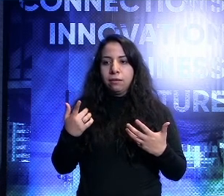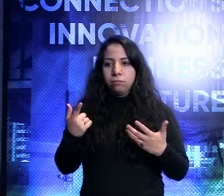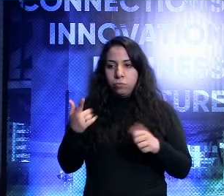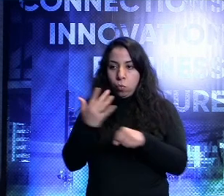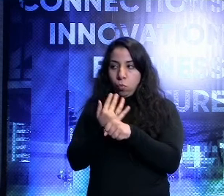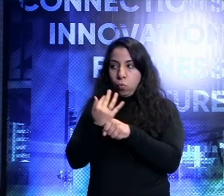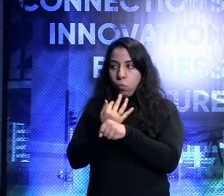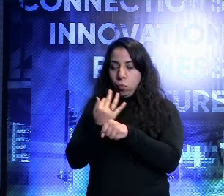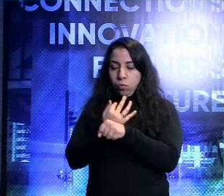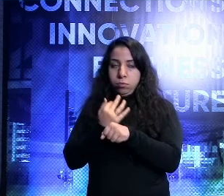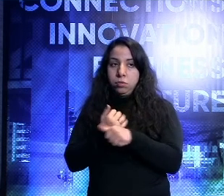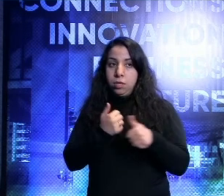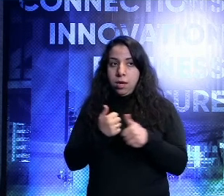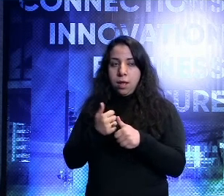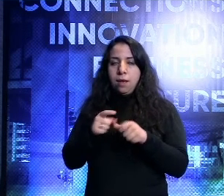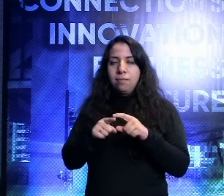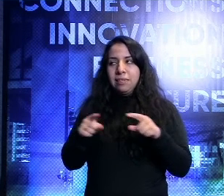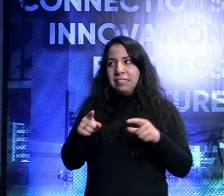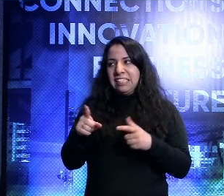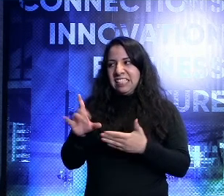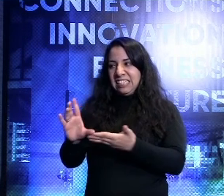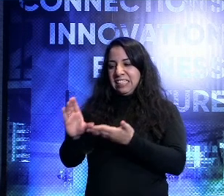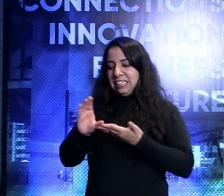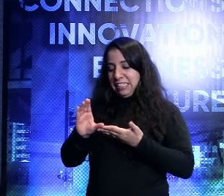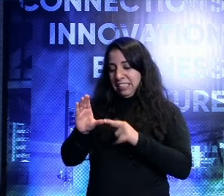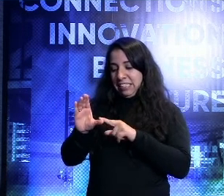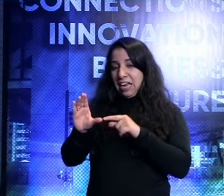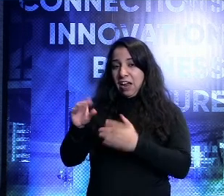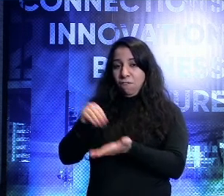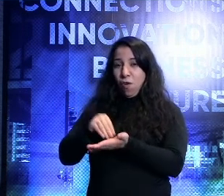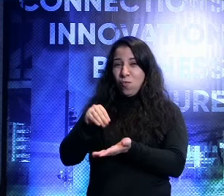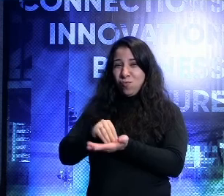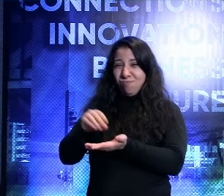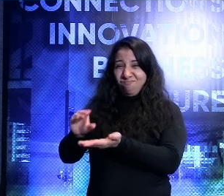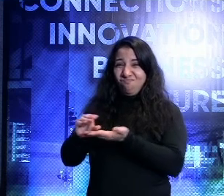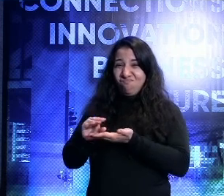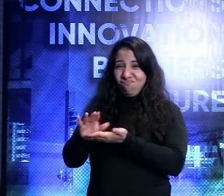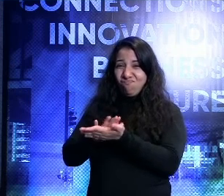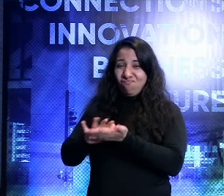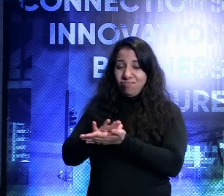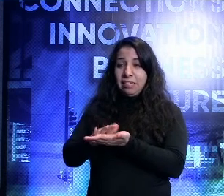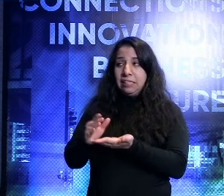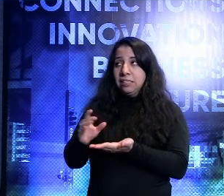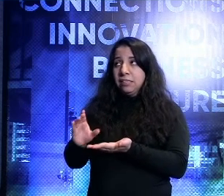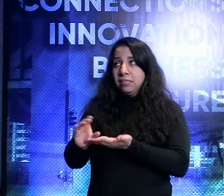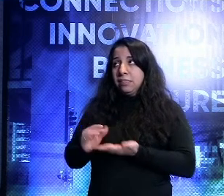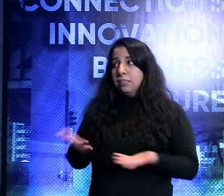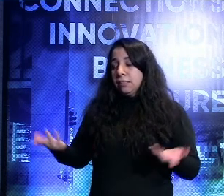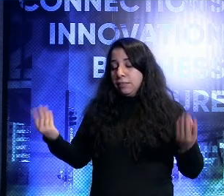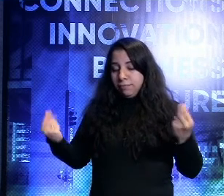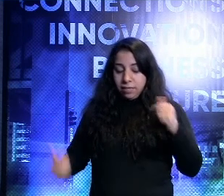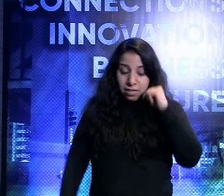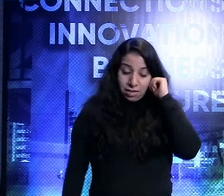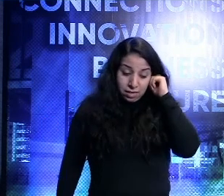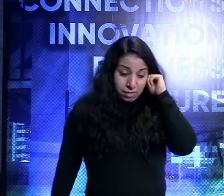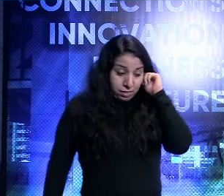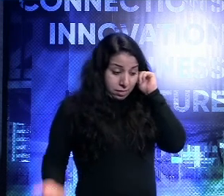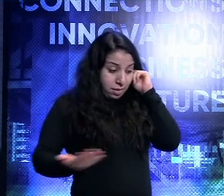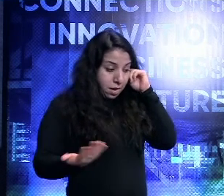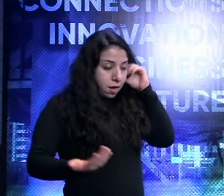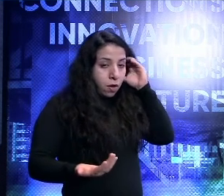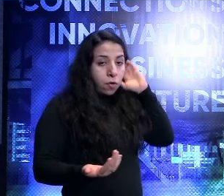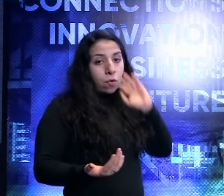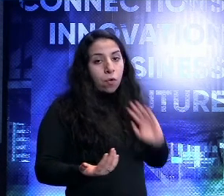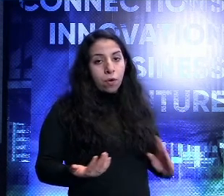tão resiliente assim, né? Esse tipo de conversa é difícil, não é? Você vai lá e fala assim, não, e agora? Mas não era para